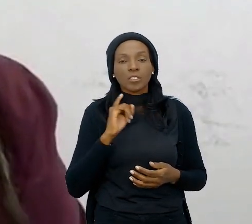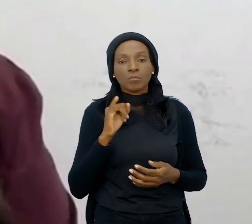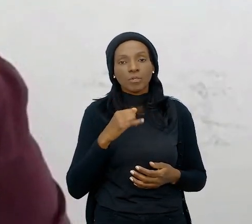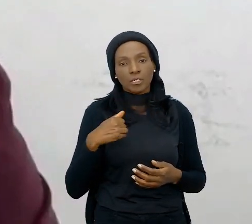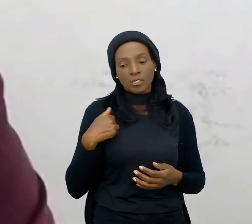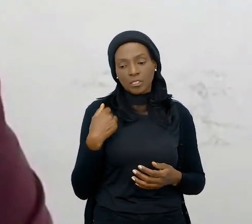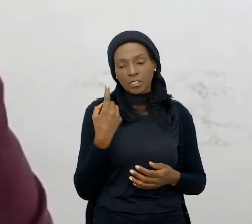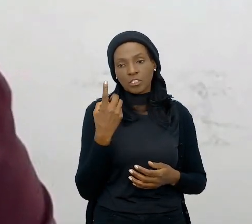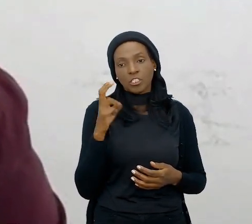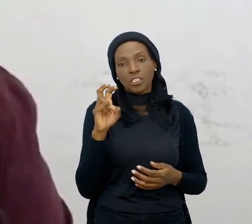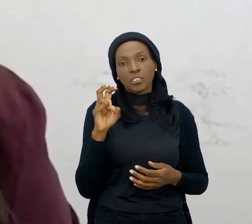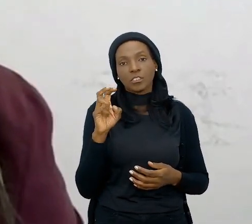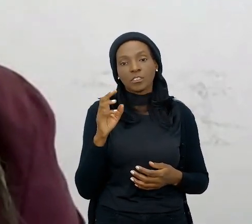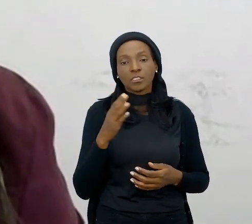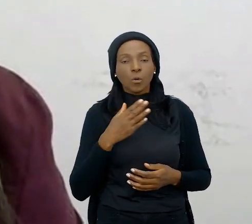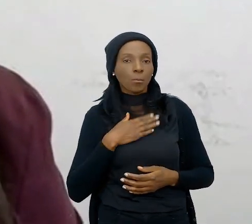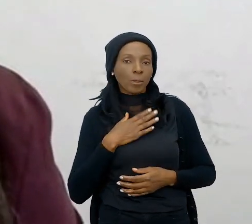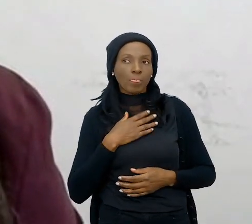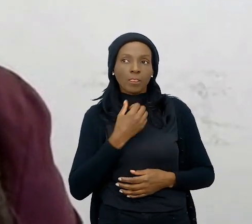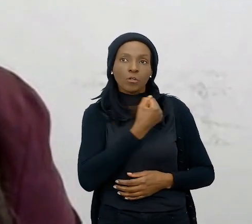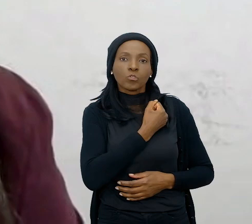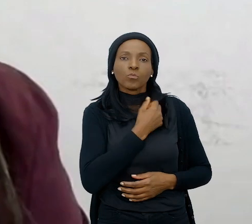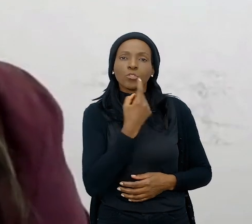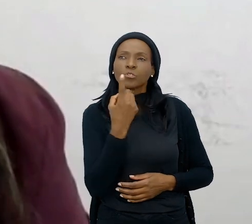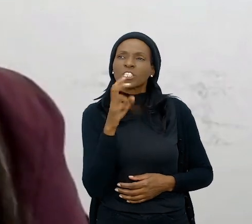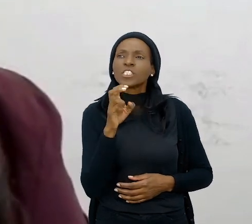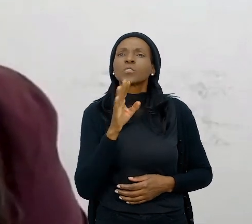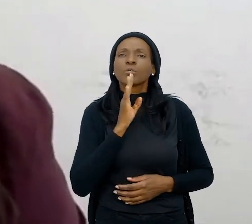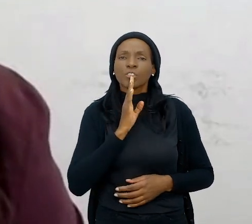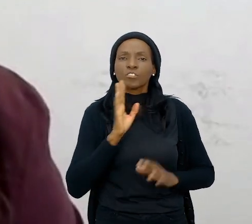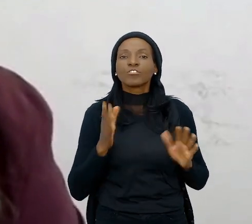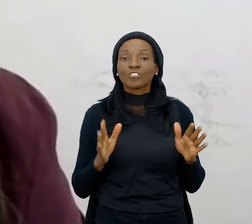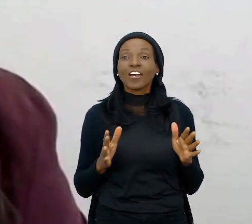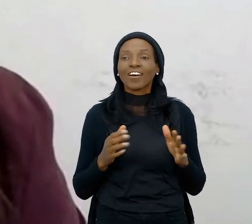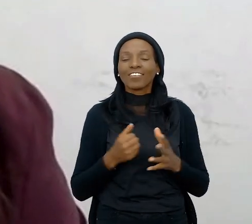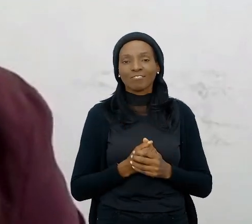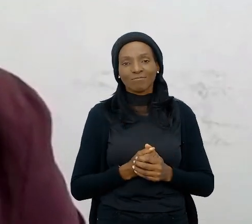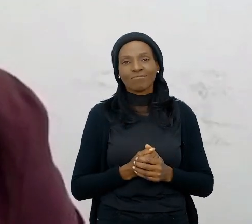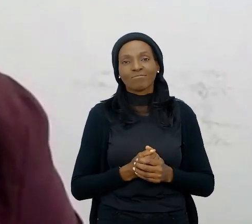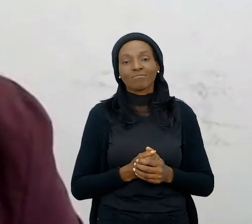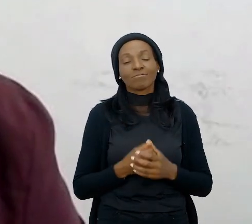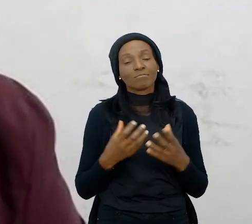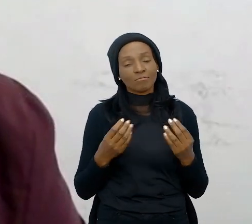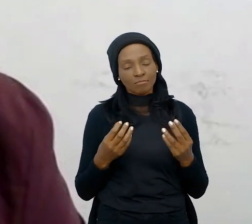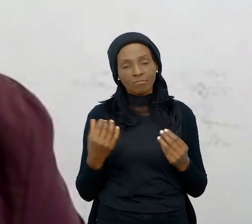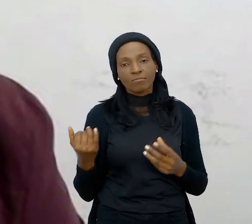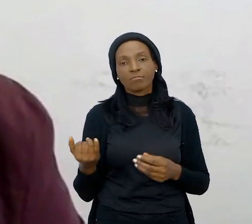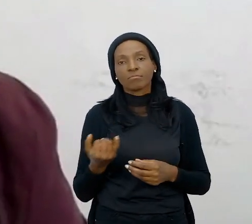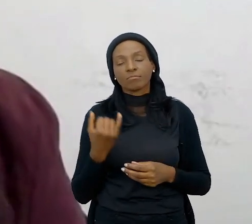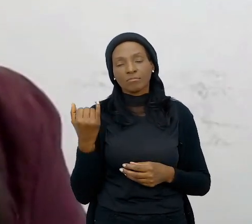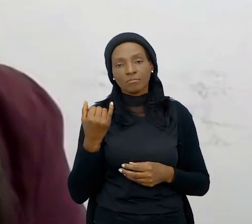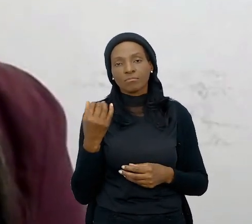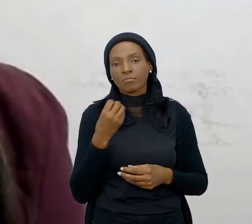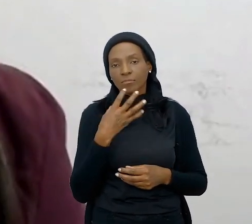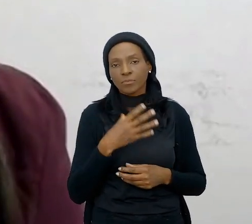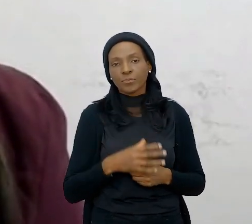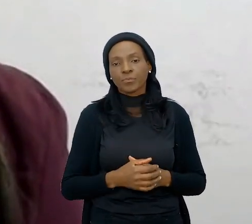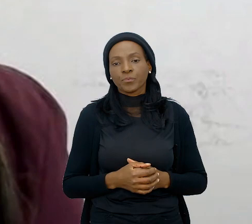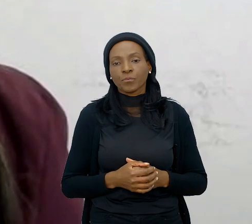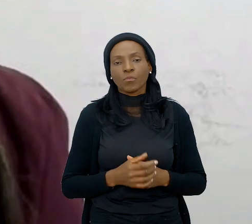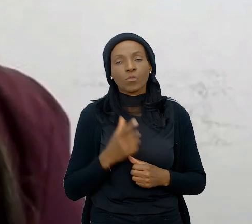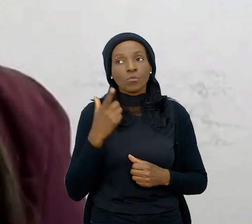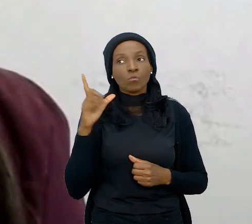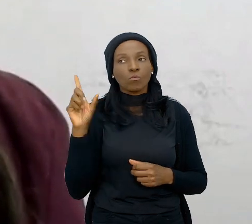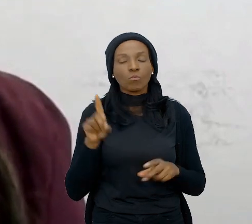então, para mim, o número 15 pode ser um número familiar. Então, isso é bastante relativo, tá?